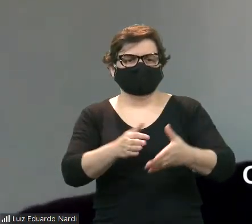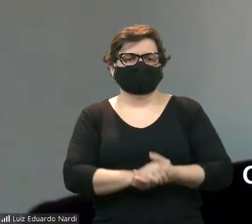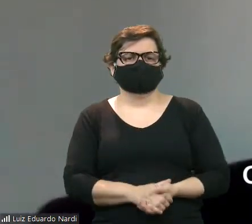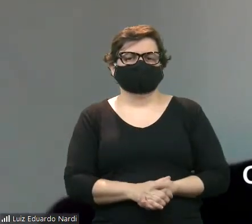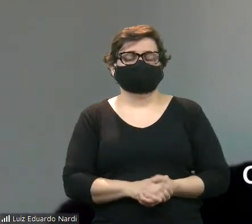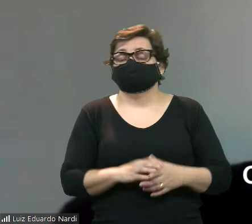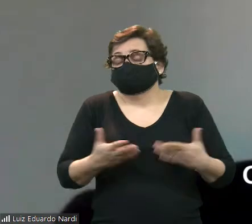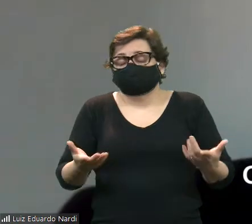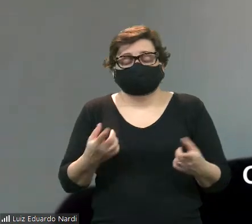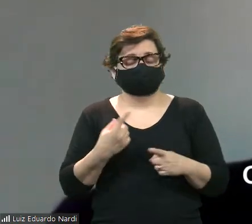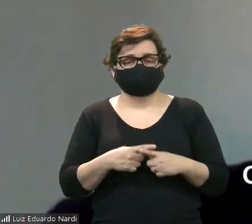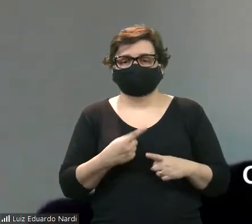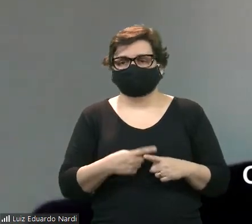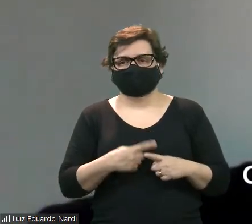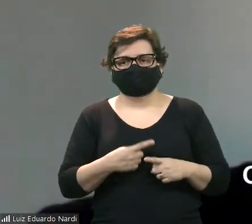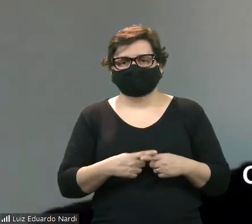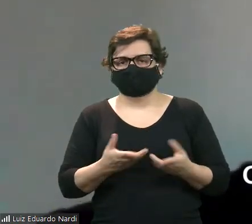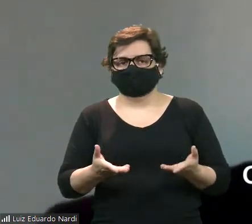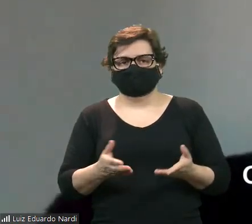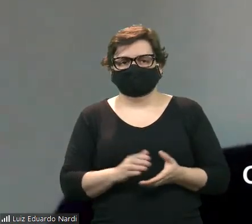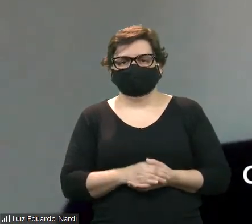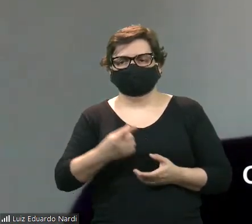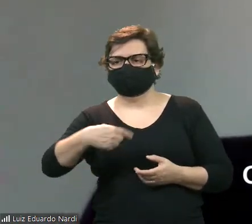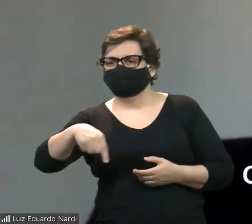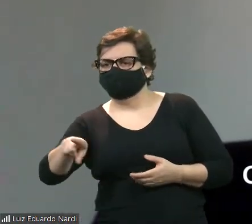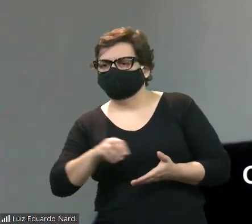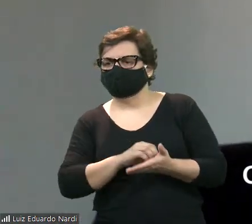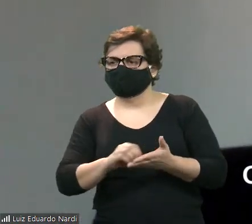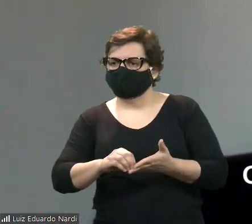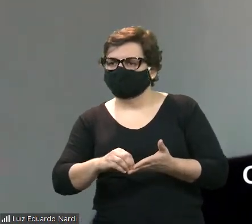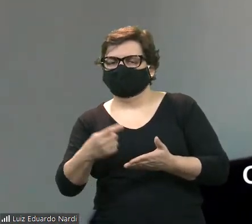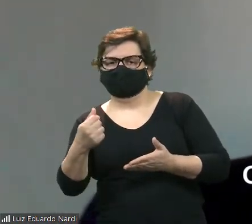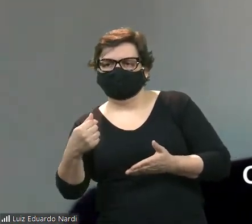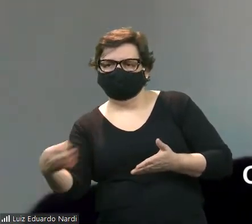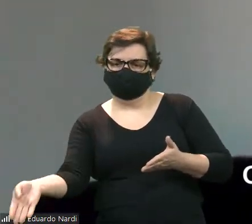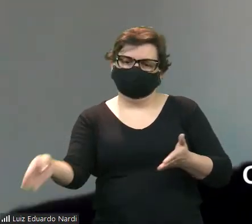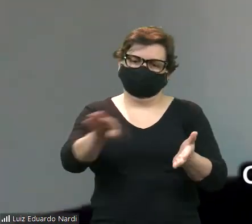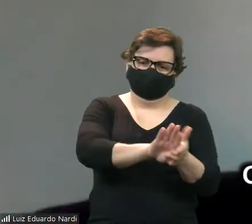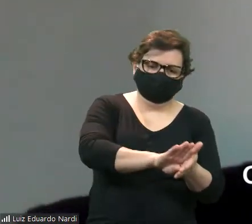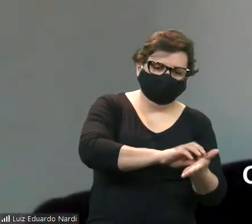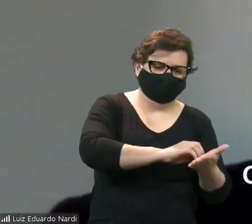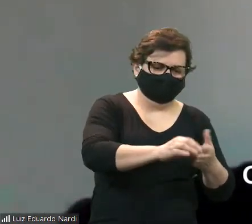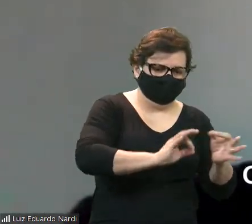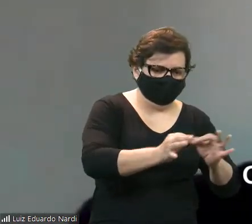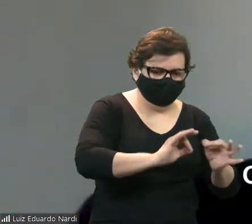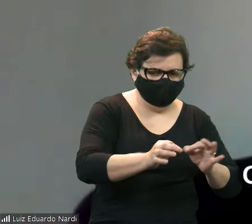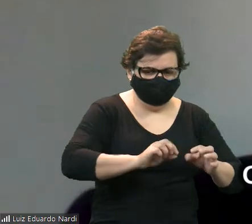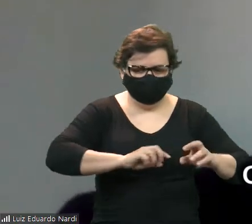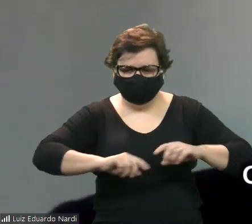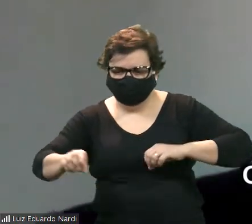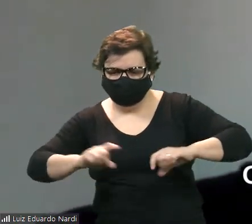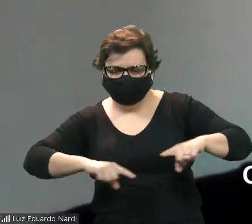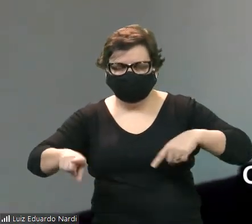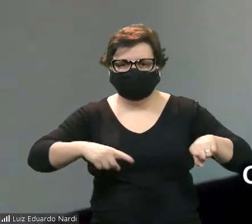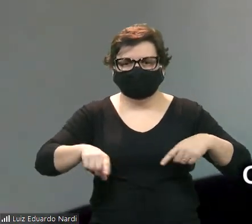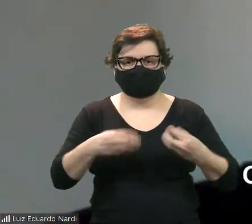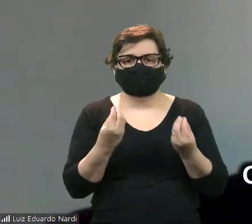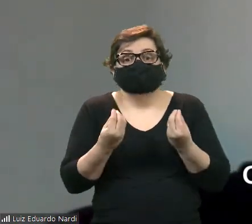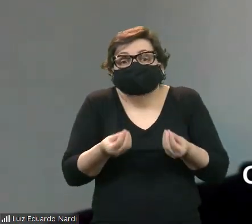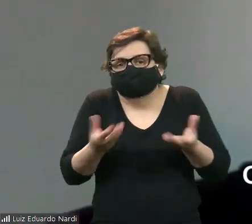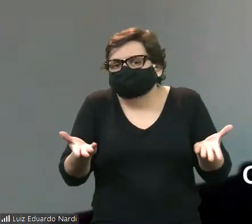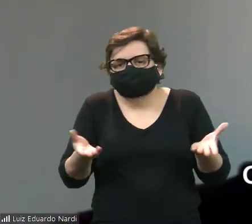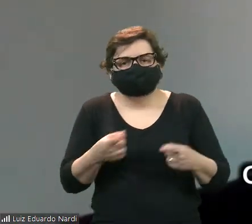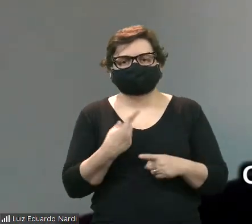que isso? Vai para a Secretaria da Fazenda, volta para a Secretaria de Planejamento, vai para não sei aonde. Para que